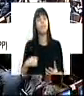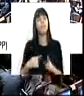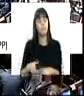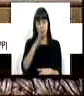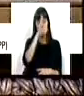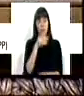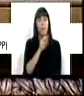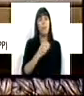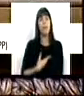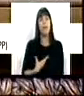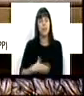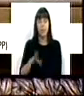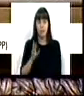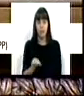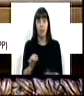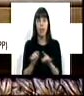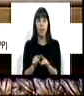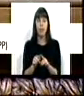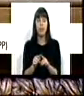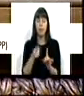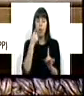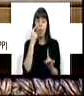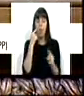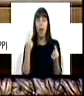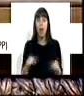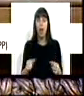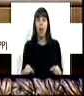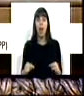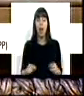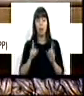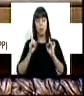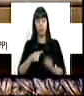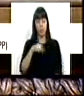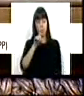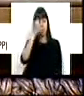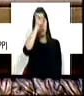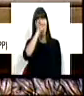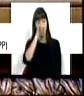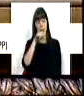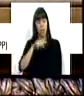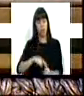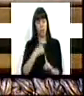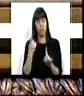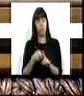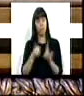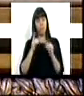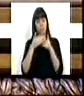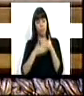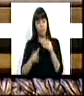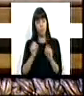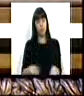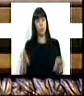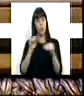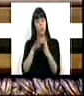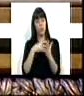que o Governo PSD-CDS tinha conhecimento que a partir de 1 de janeiro deste ano entrava em vigor o